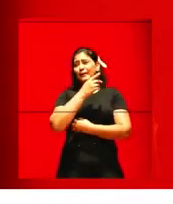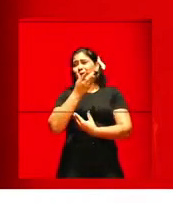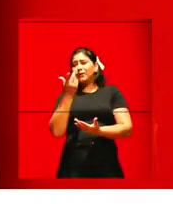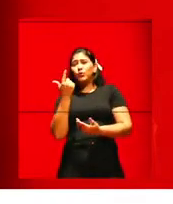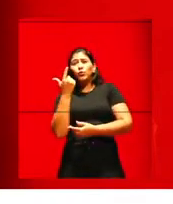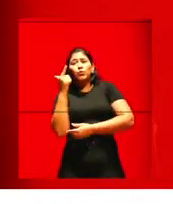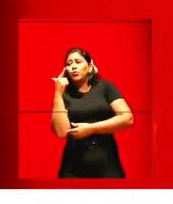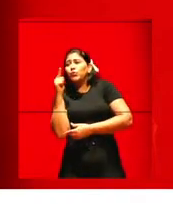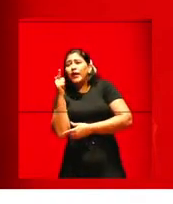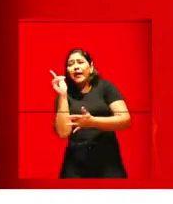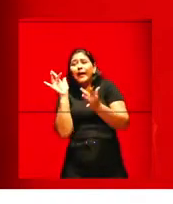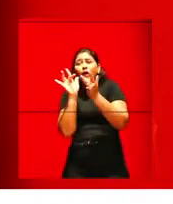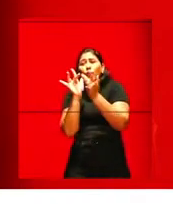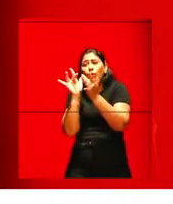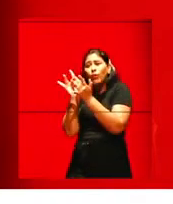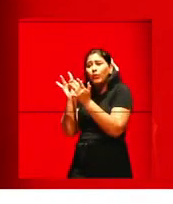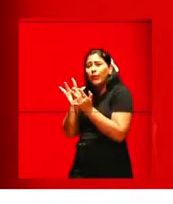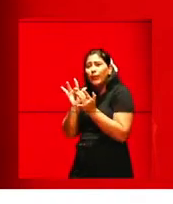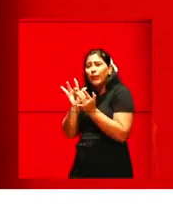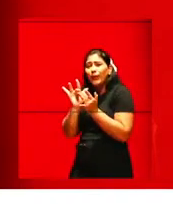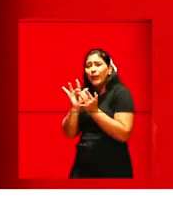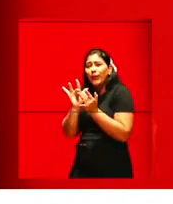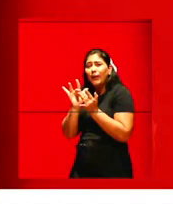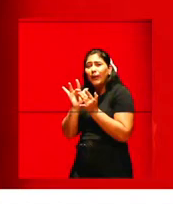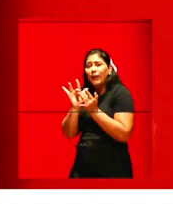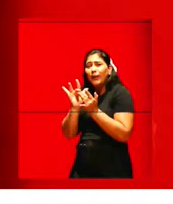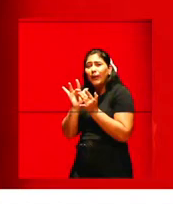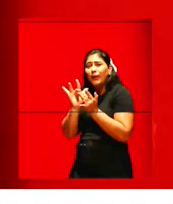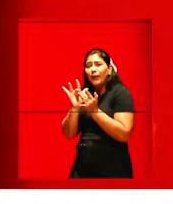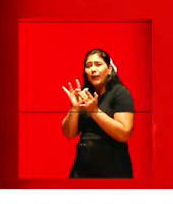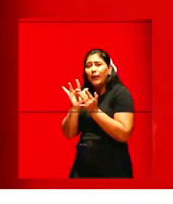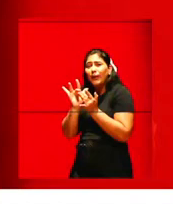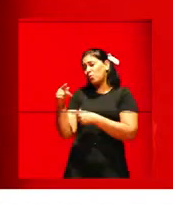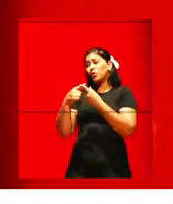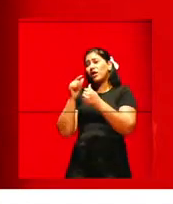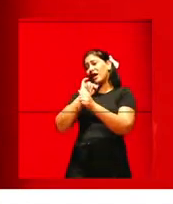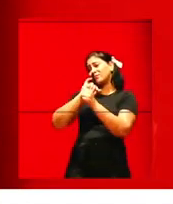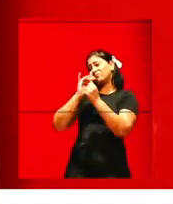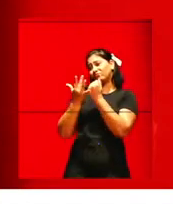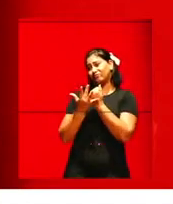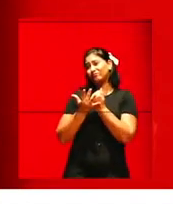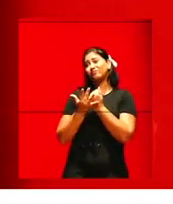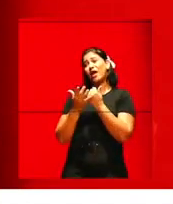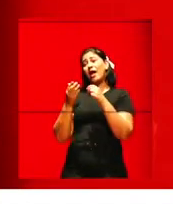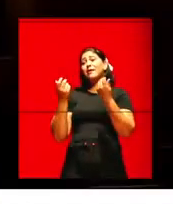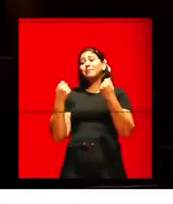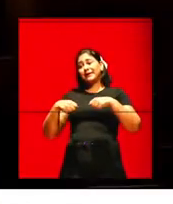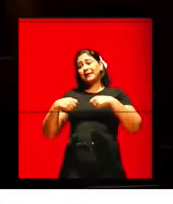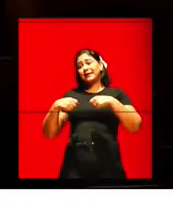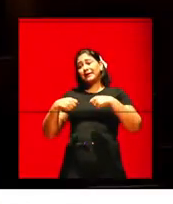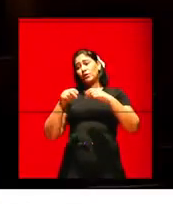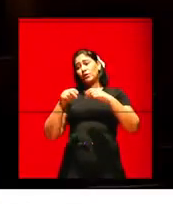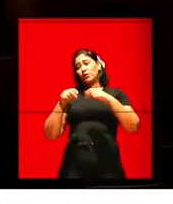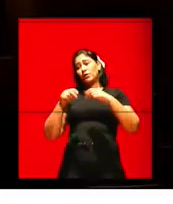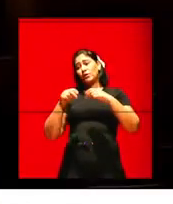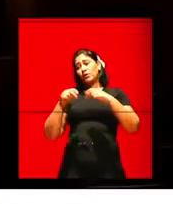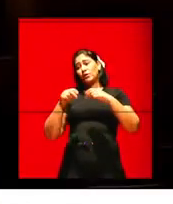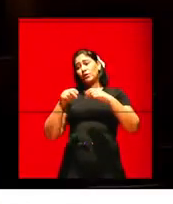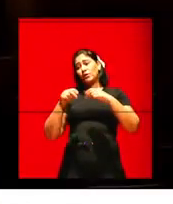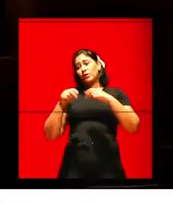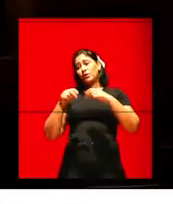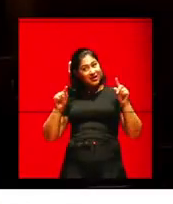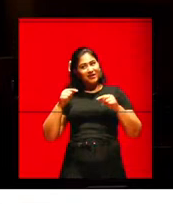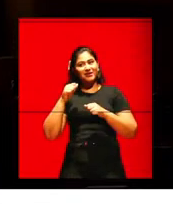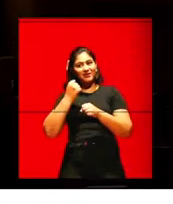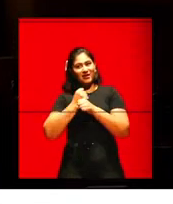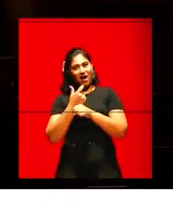ter interação presencial com os professores de vocês. Então, esse ano de 2022 é o ano